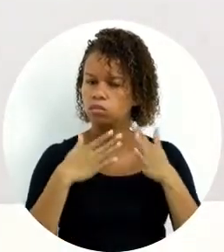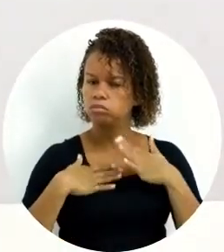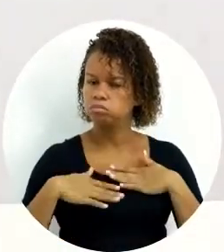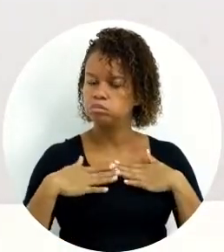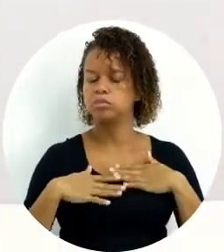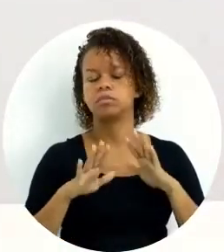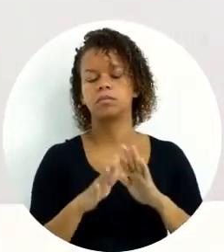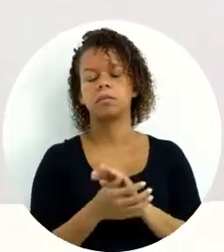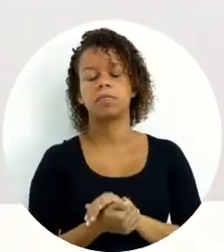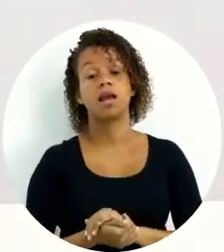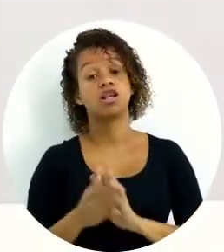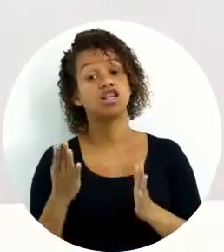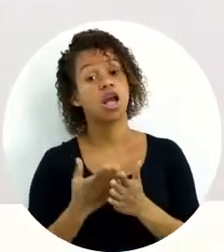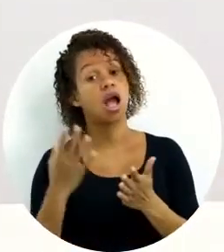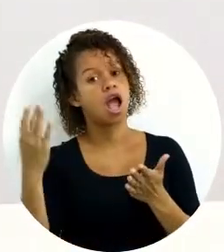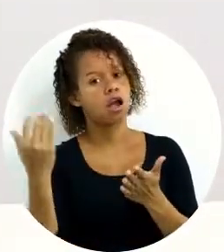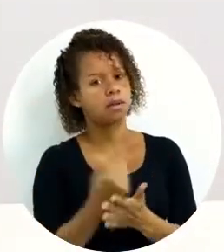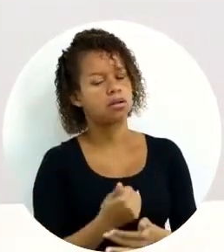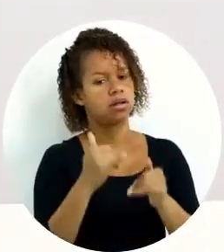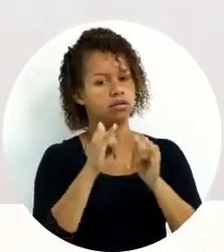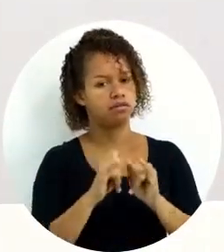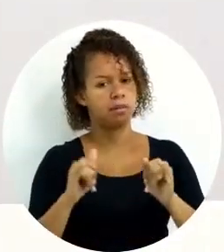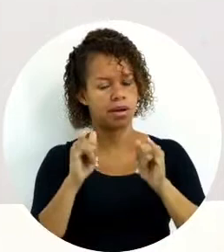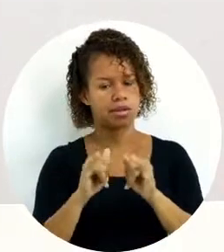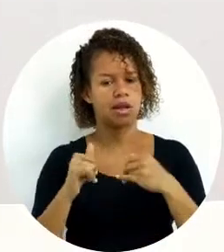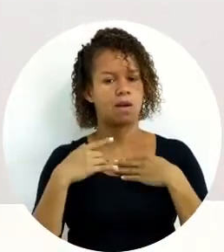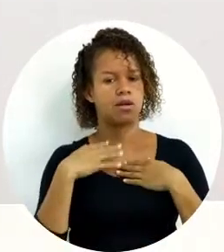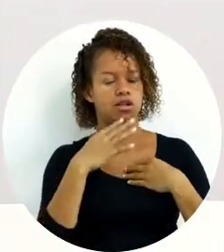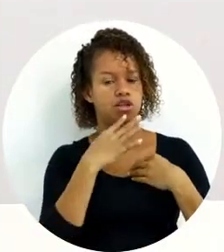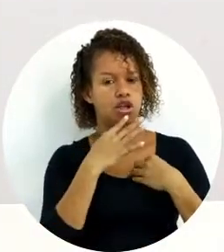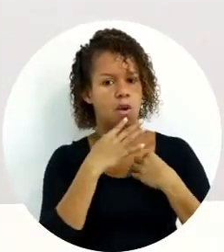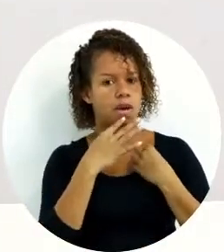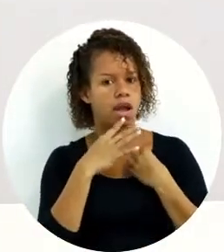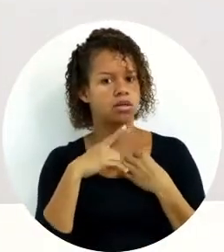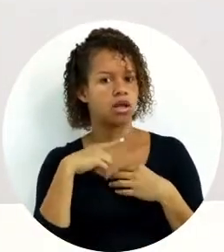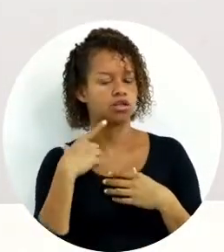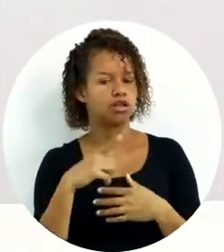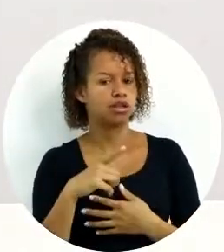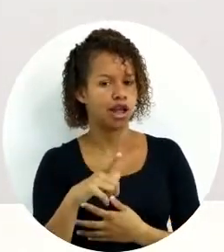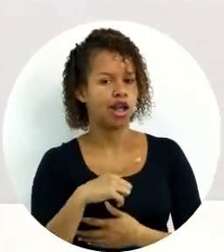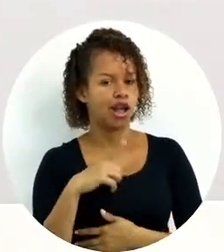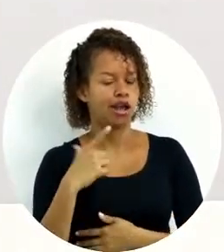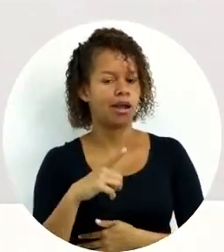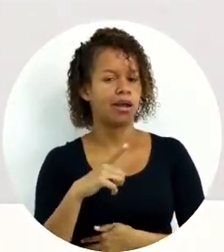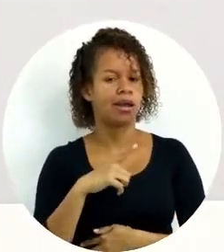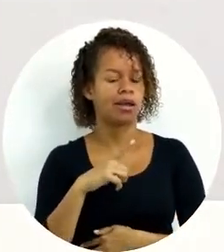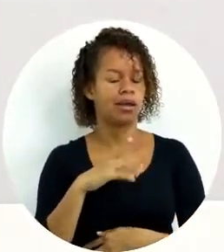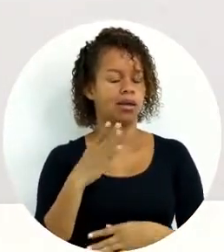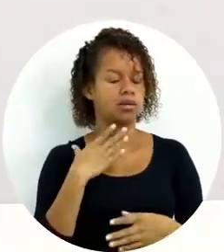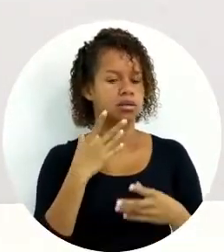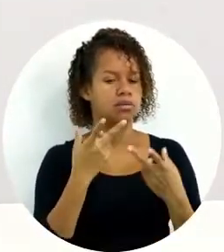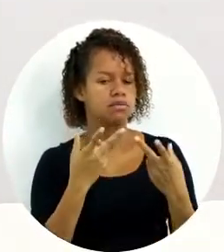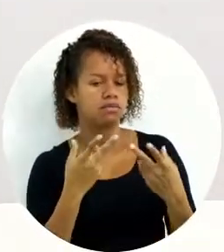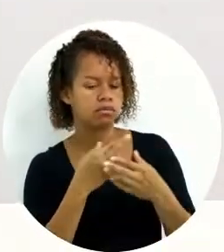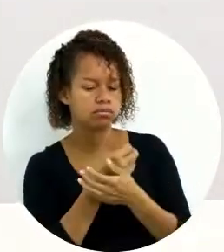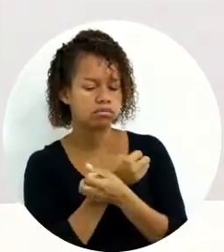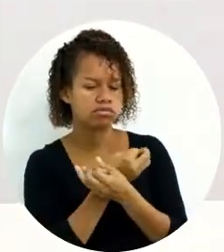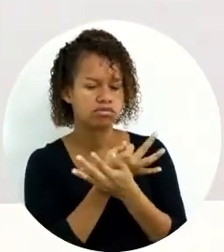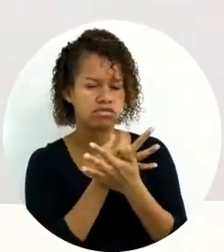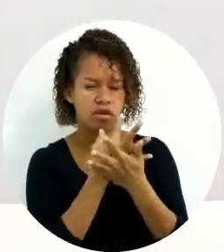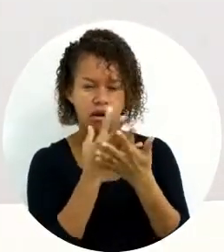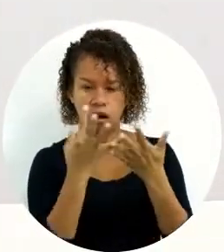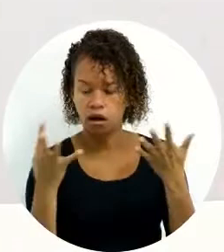Já a recuperação de informação na web, como a gente conhece, ali não tem esse tipo de vocabulário controlado. Você tem uma infinidade